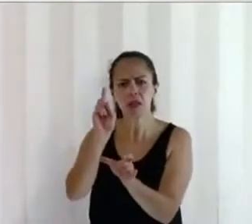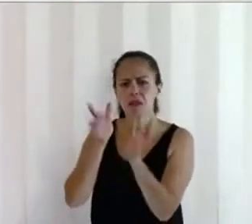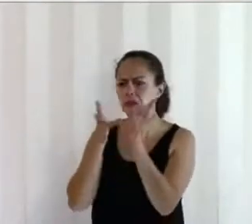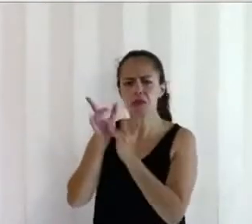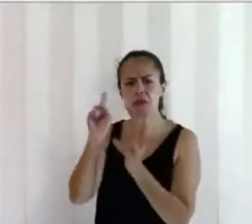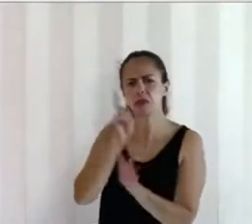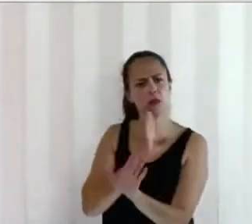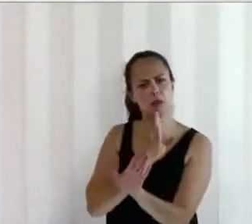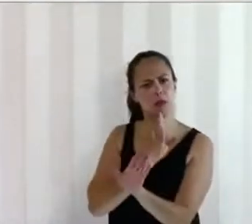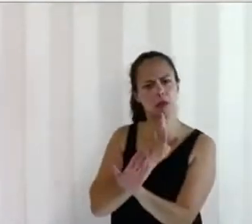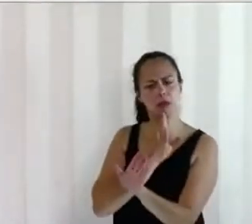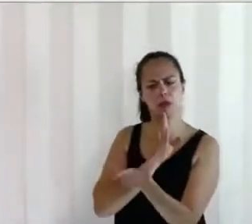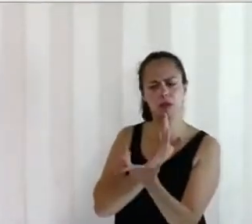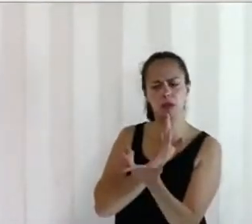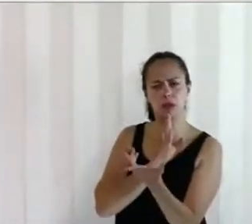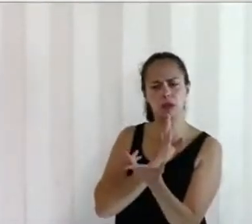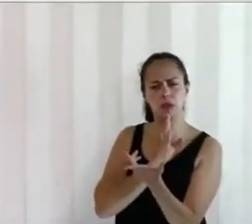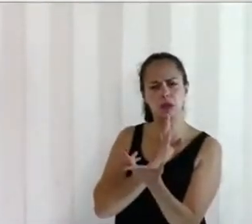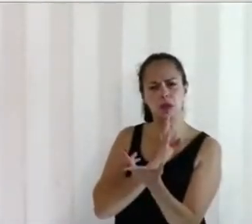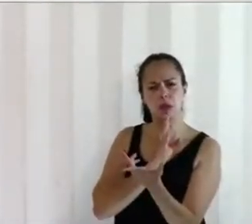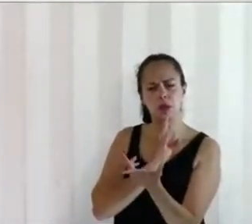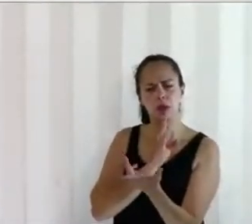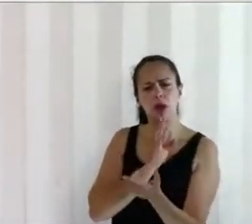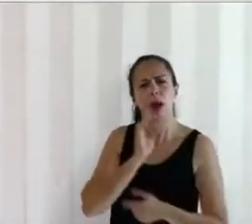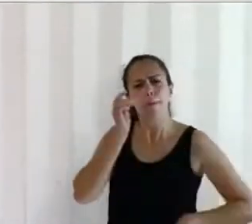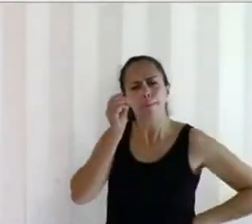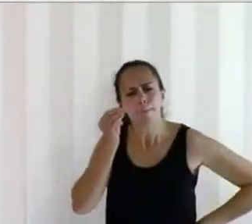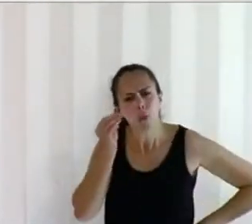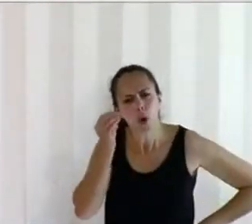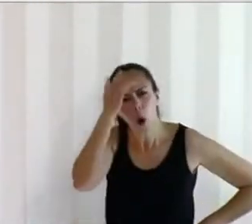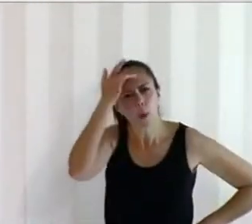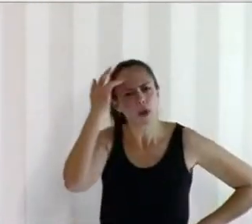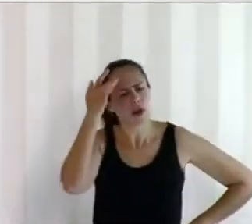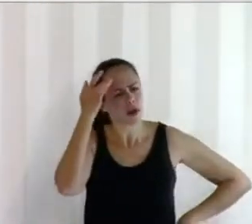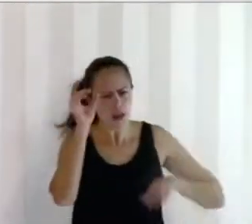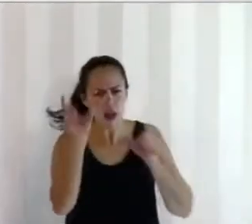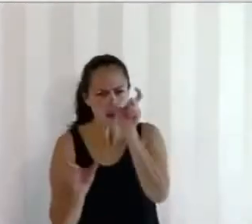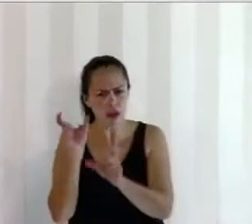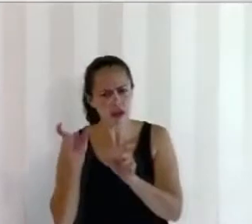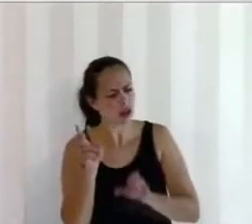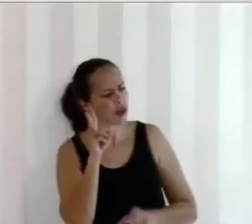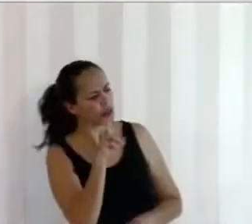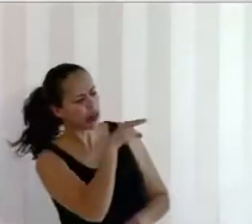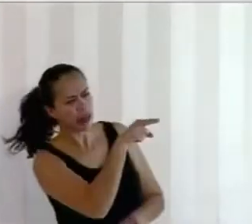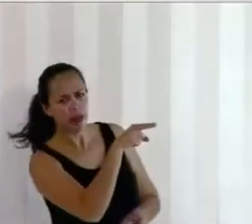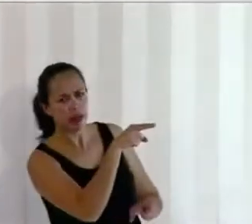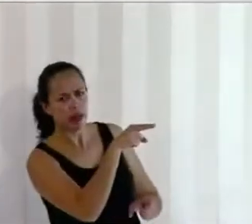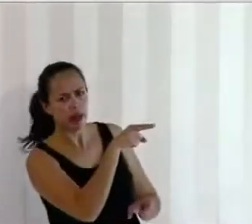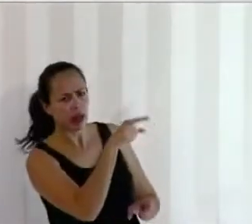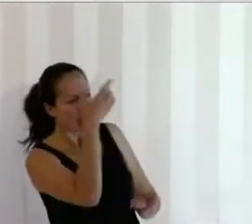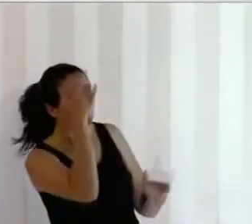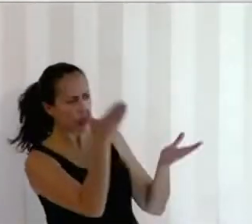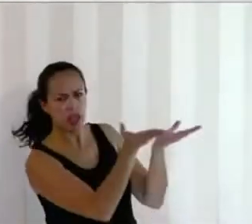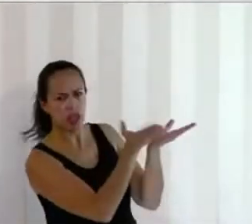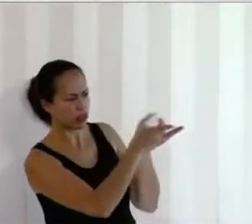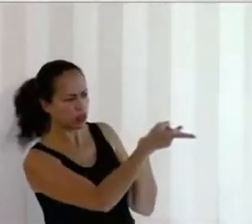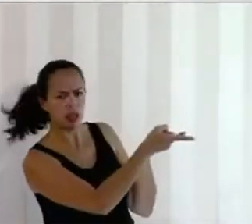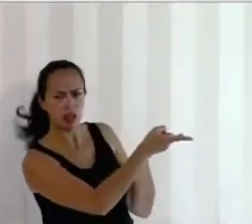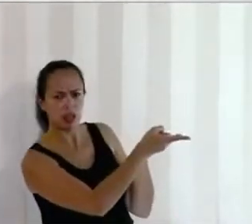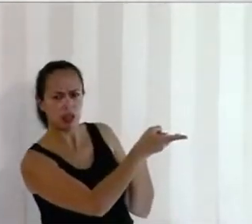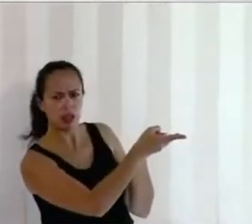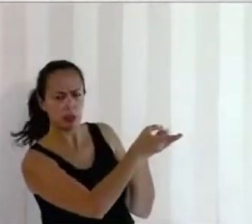será que elas têm que ideia dos cristãos? Quando eles pensam em igreja evangélica, em